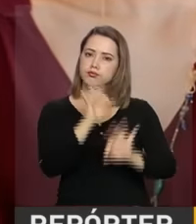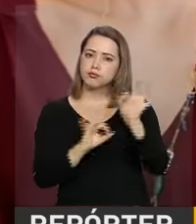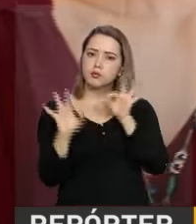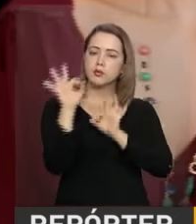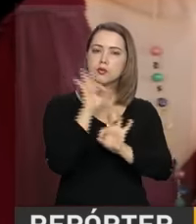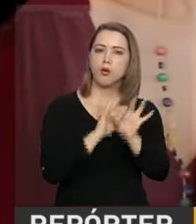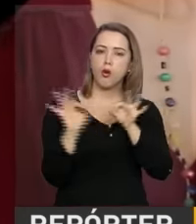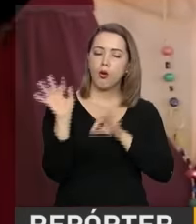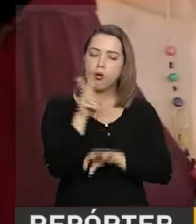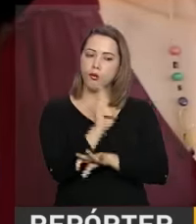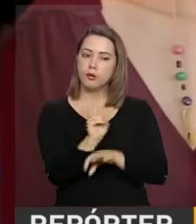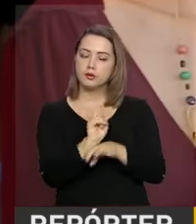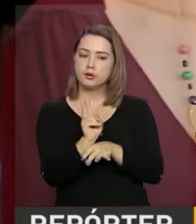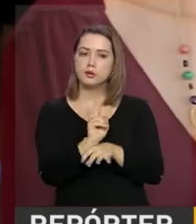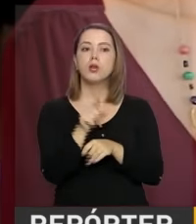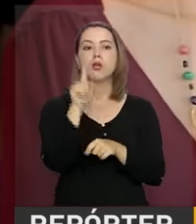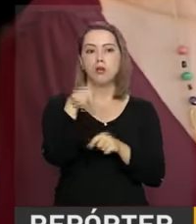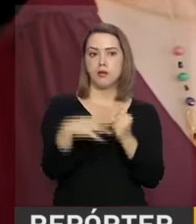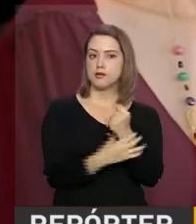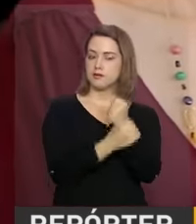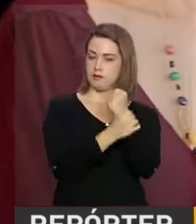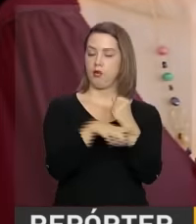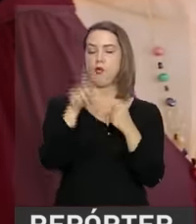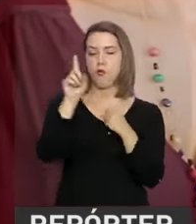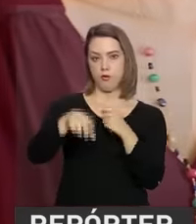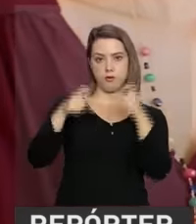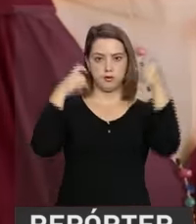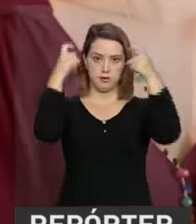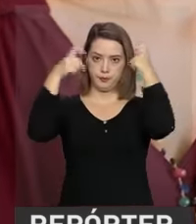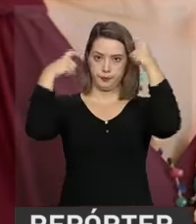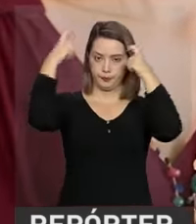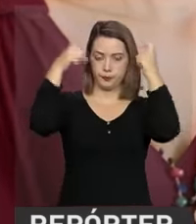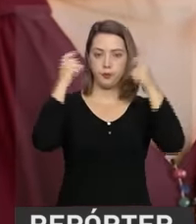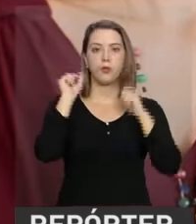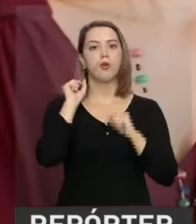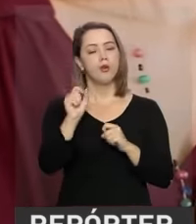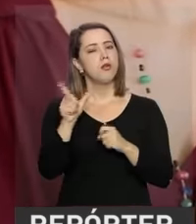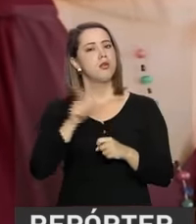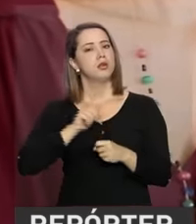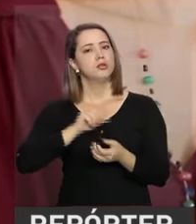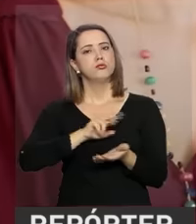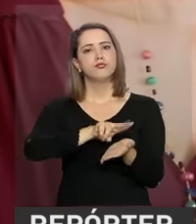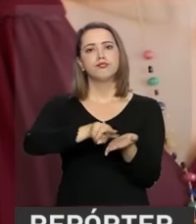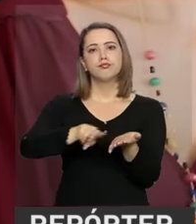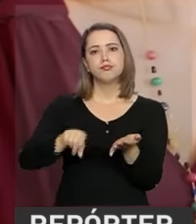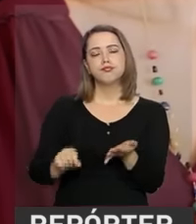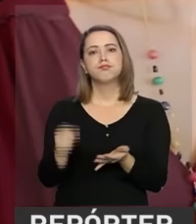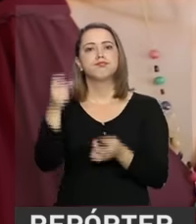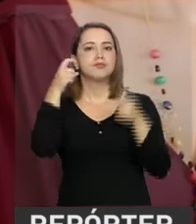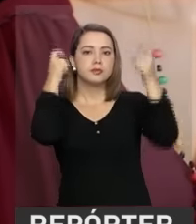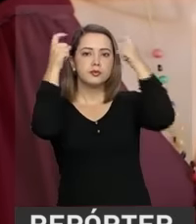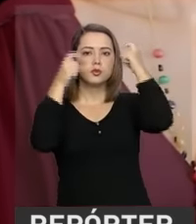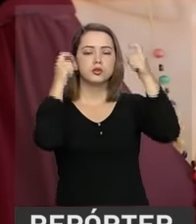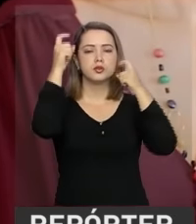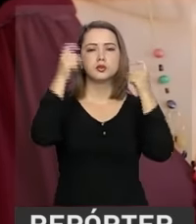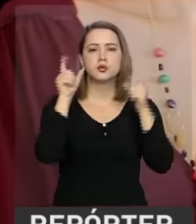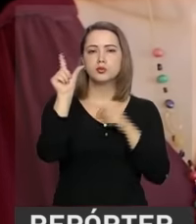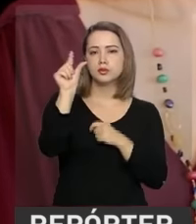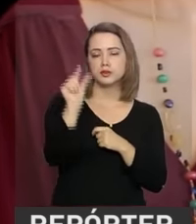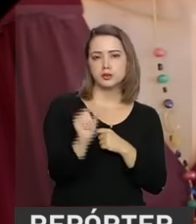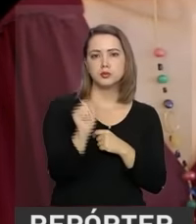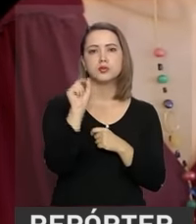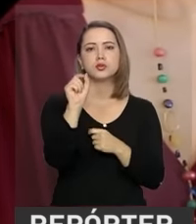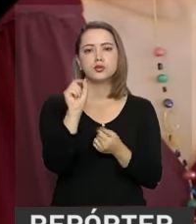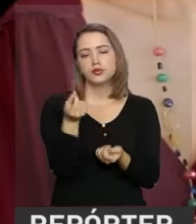magnitude, a segurança sempre é uma preocupação, né? E algumas preocupações menores, que é o finalzinho